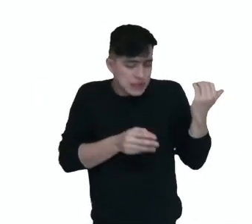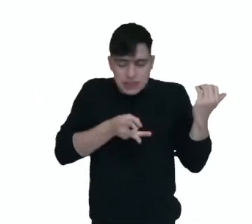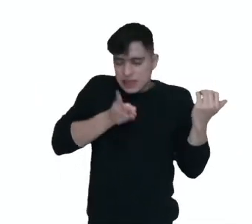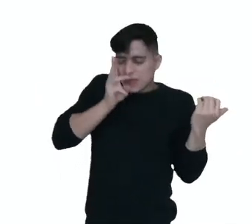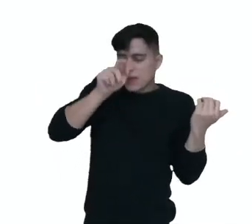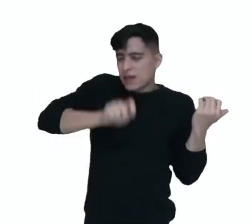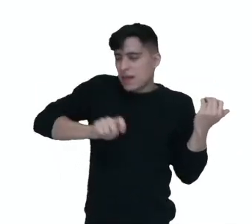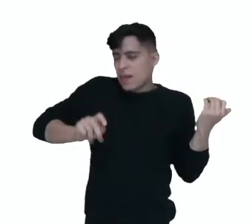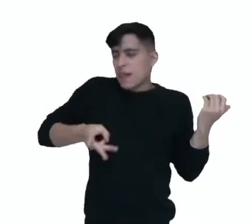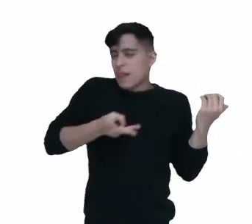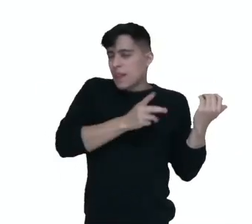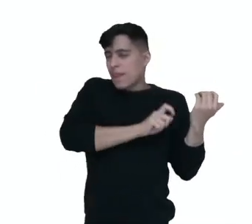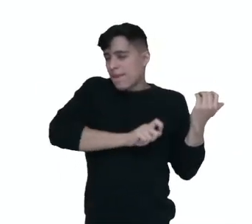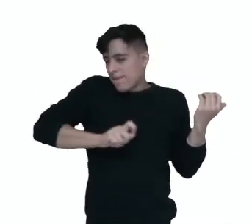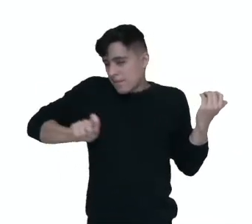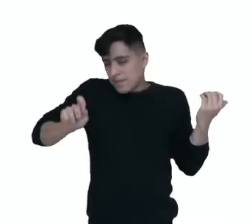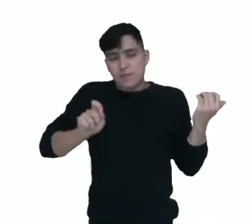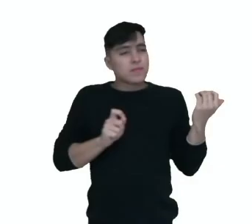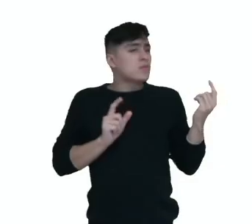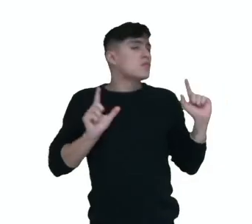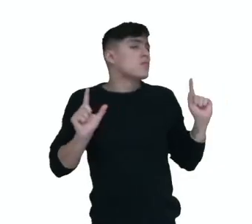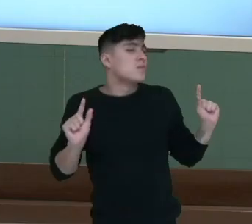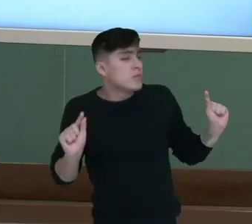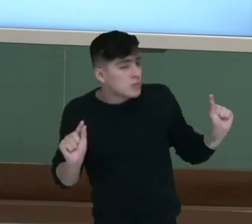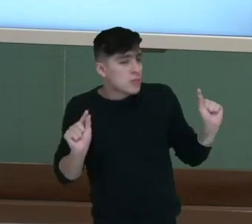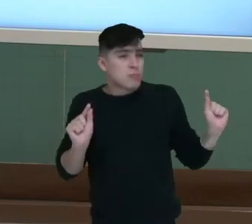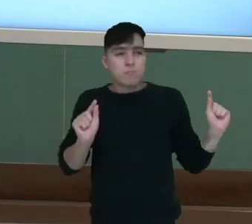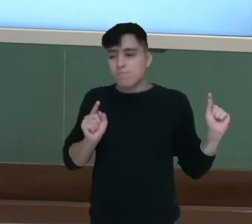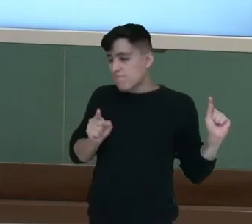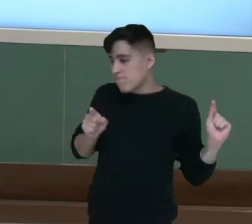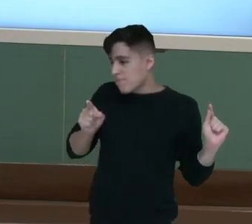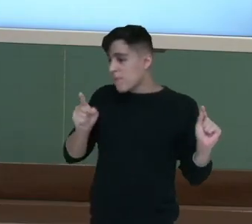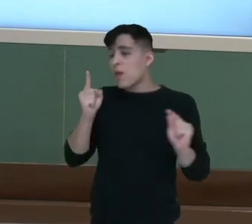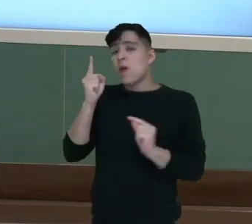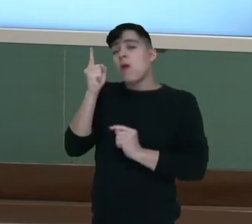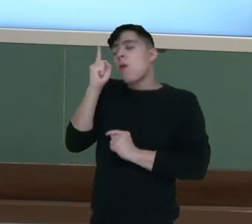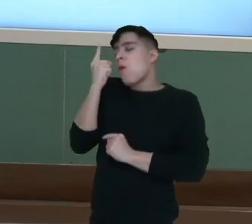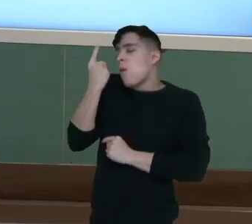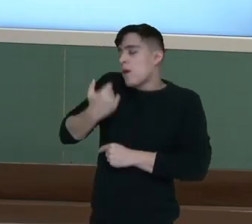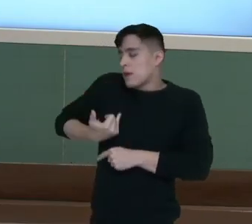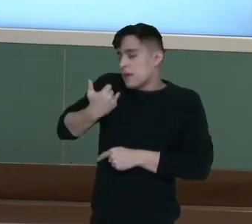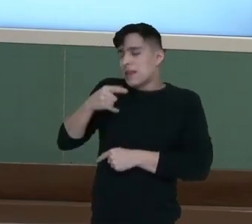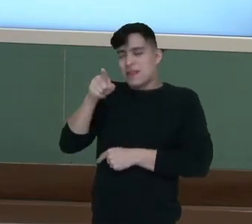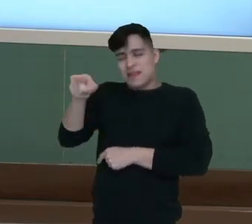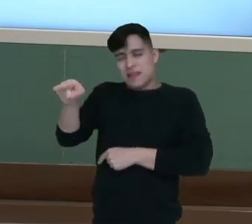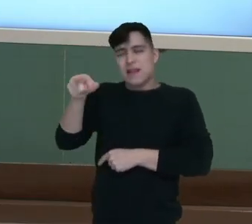né? 3 meses, você teria a idade de um ano em Mercúrio, né? Claro, não